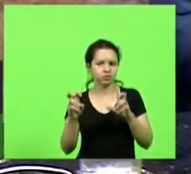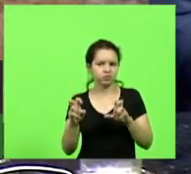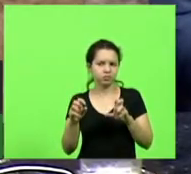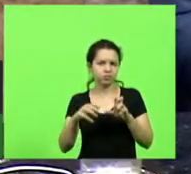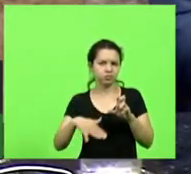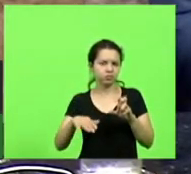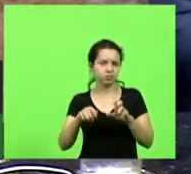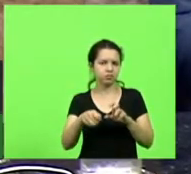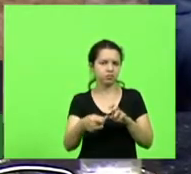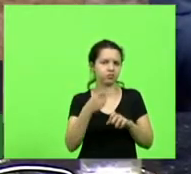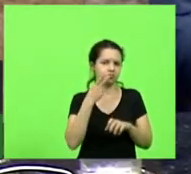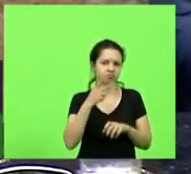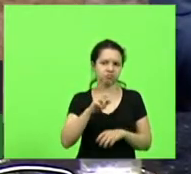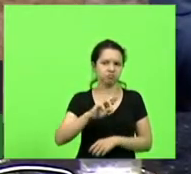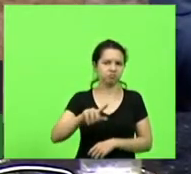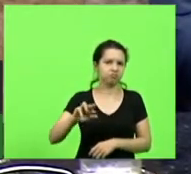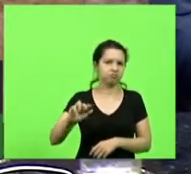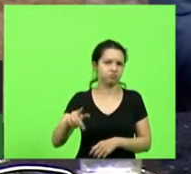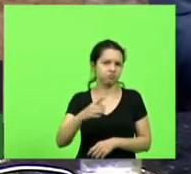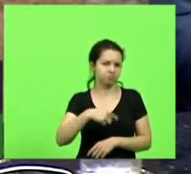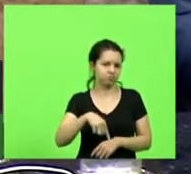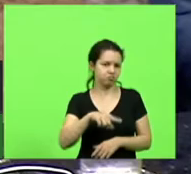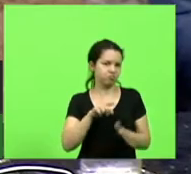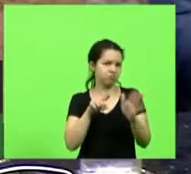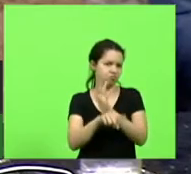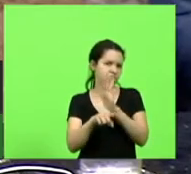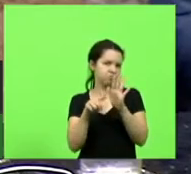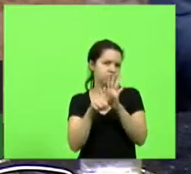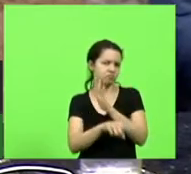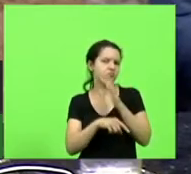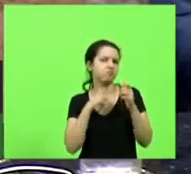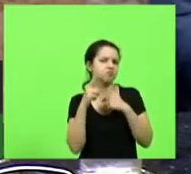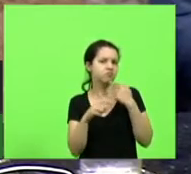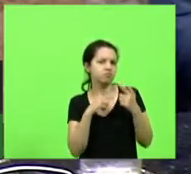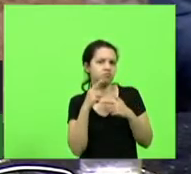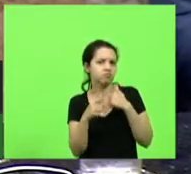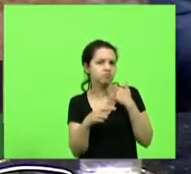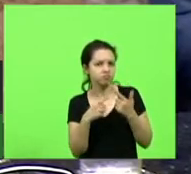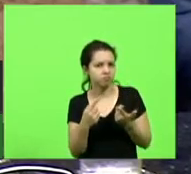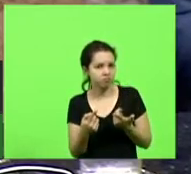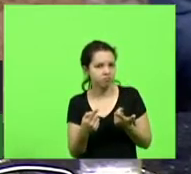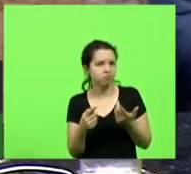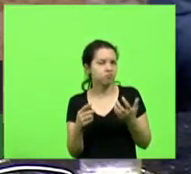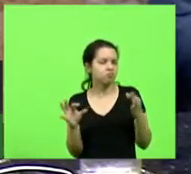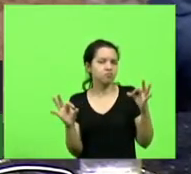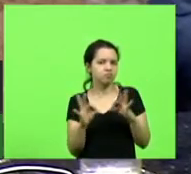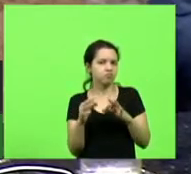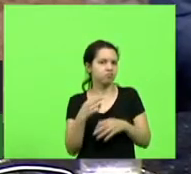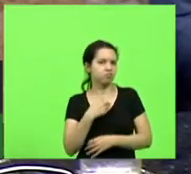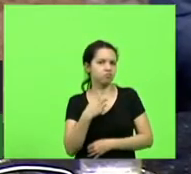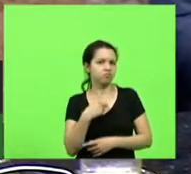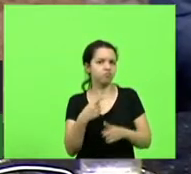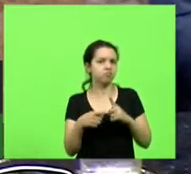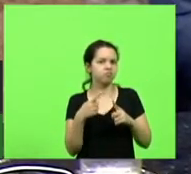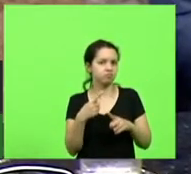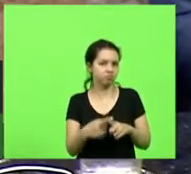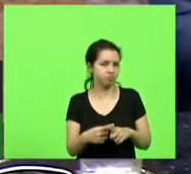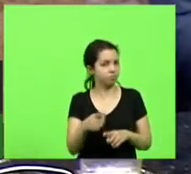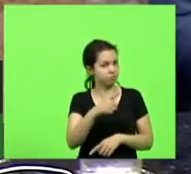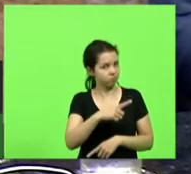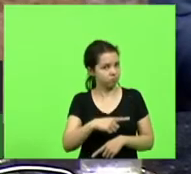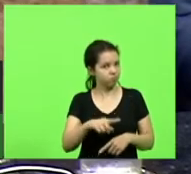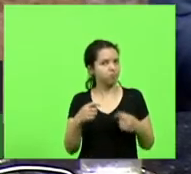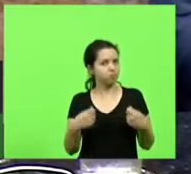disse que não. Então, por que nós não podemos questionar um posicionamento da Procuradoria? Nós temos o dever de